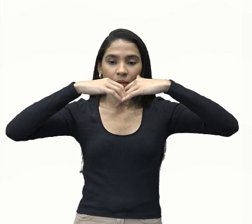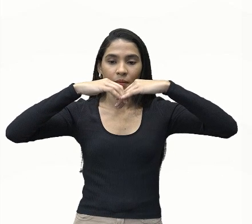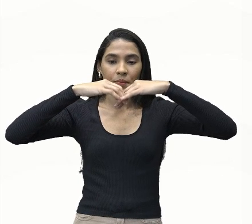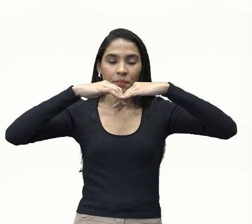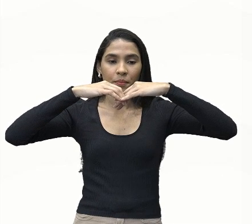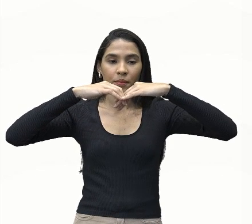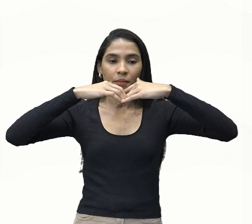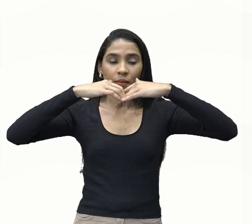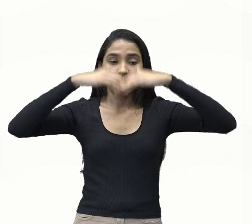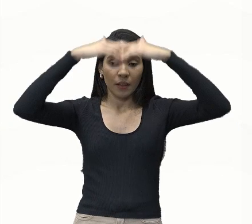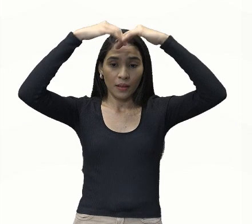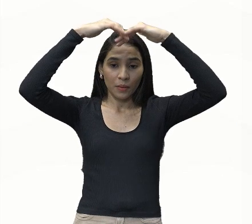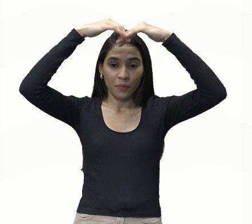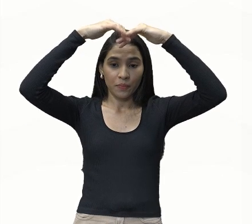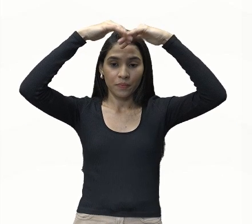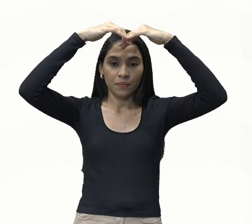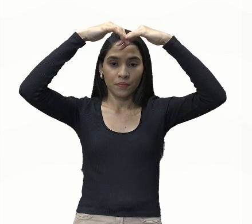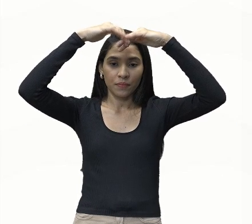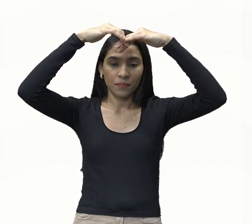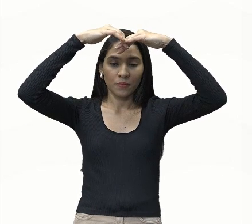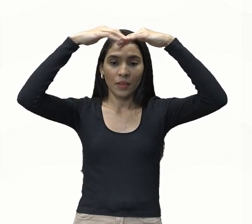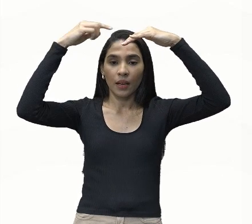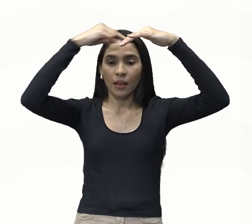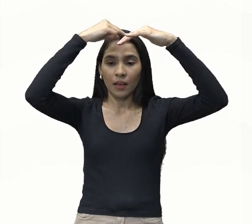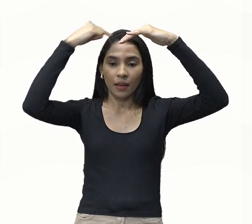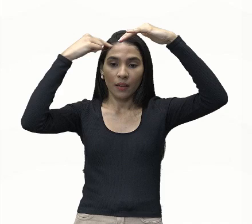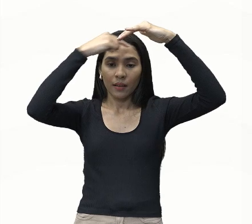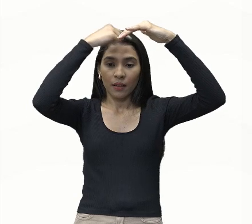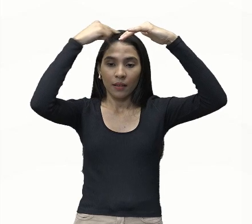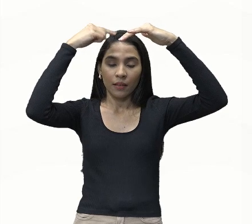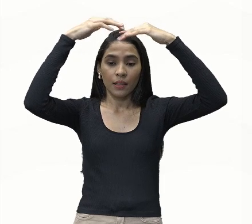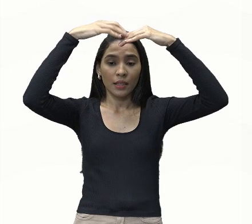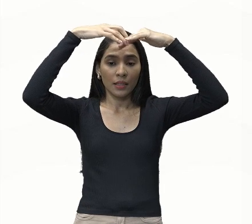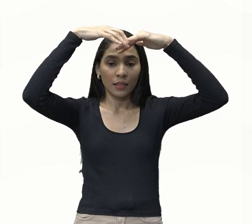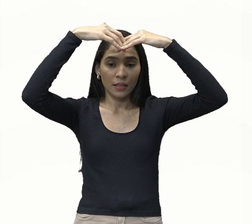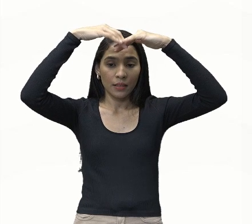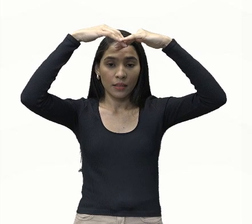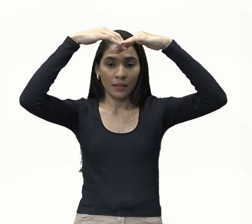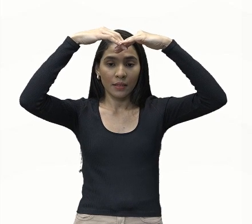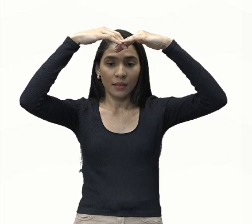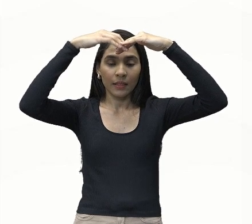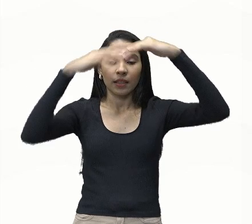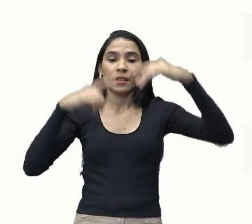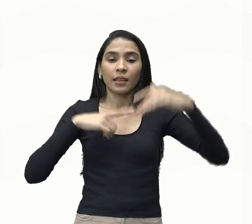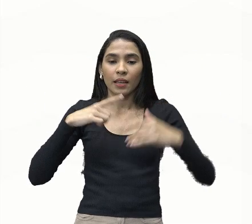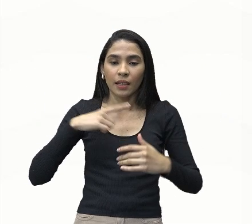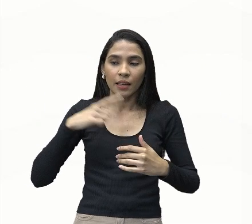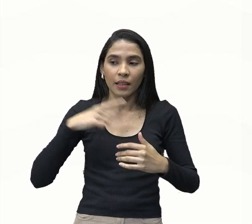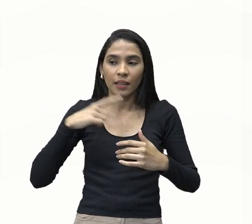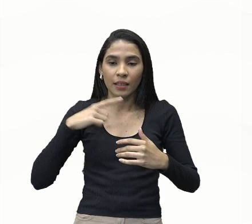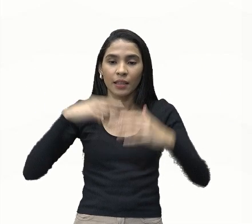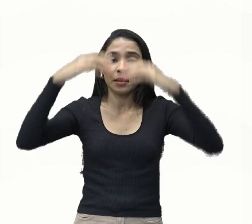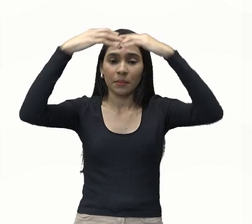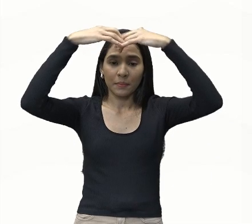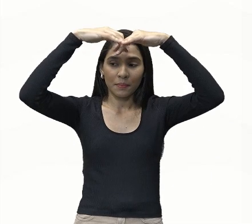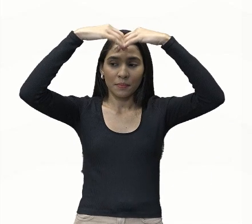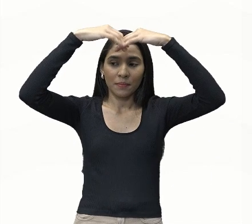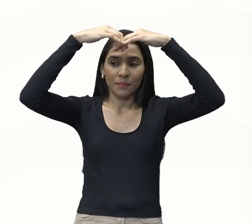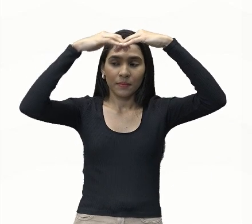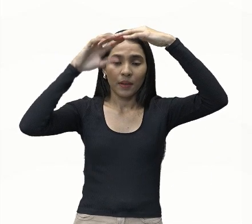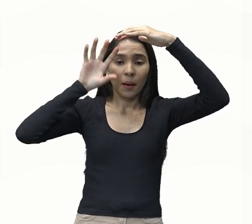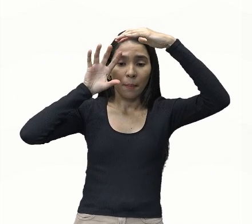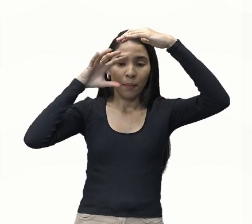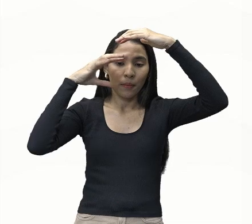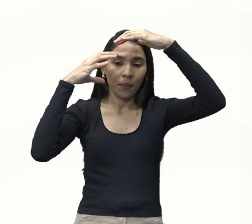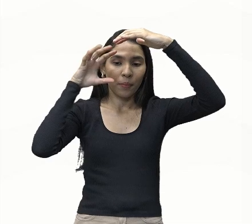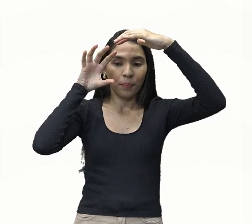está localizado na nossa cabeça, onde tem o cérebro, o cerebelo. E também,